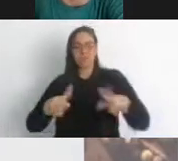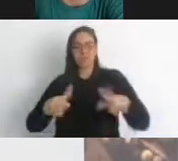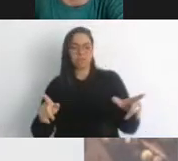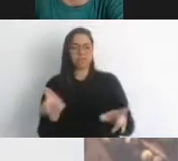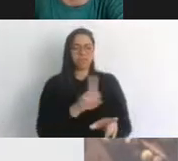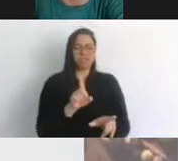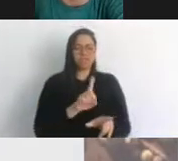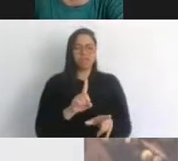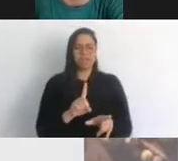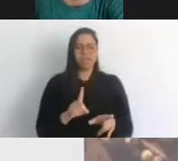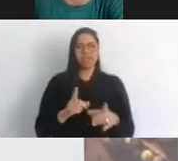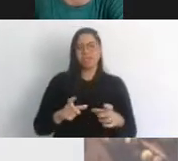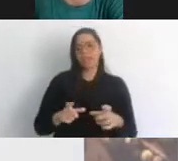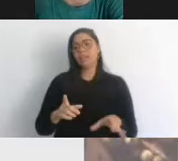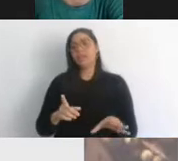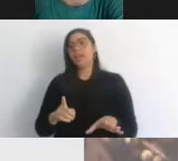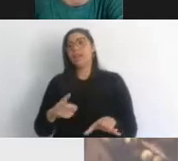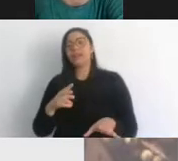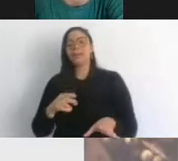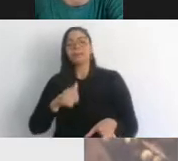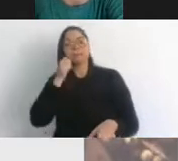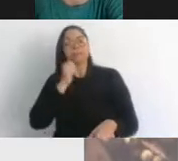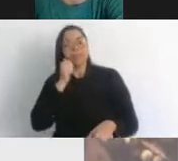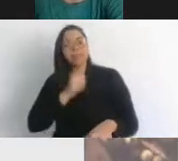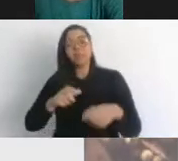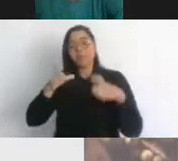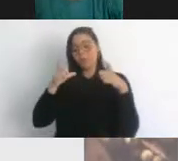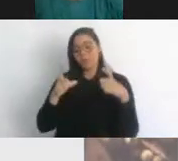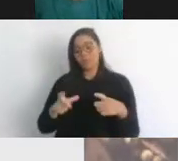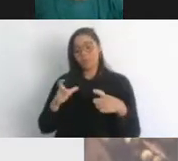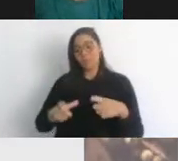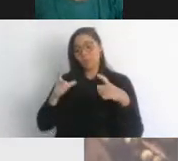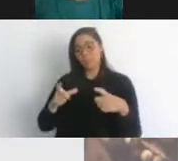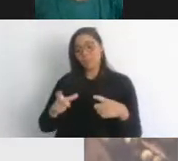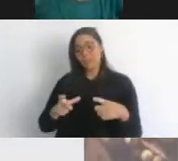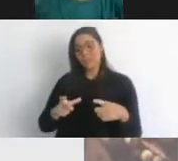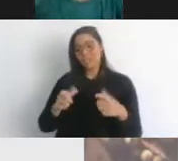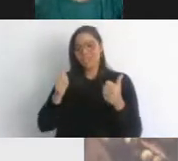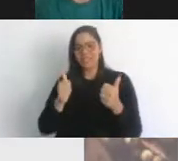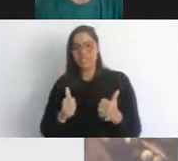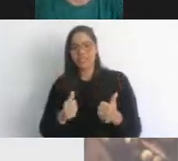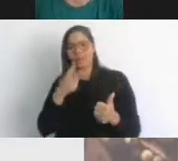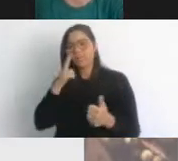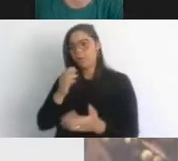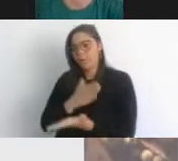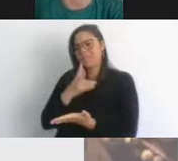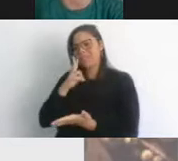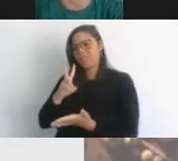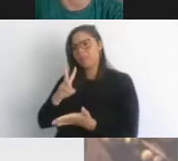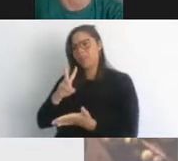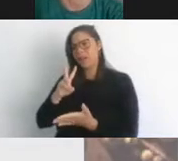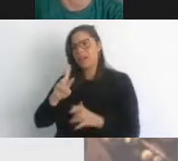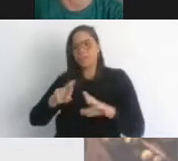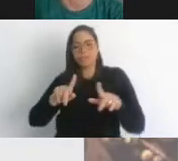lugares convencionais e funcionar sem que mulheres que estavam esses lugares convencionais começassem ar olhar né para esse outro lugar